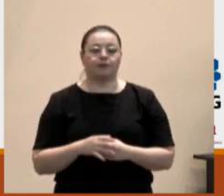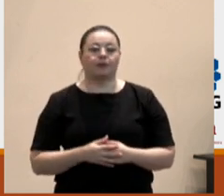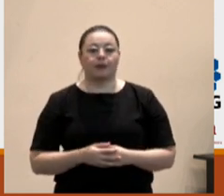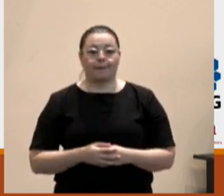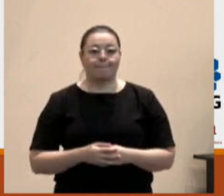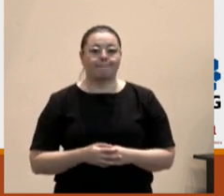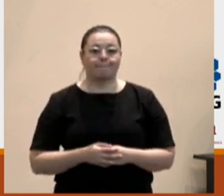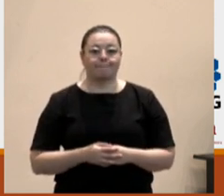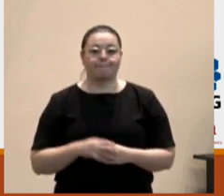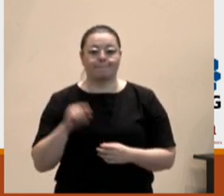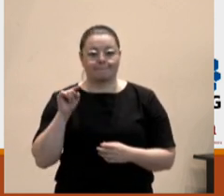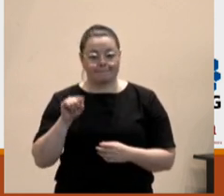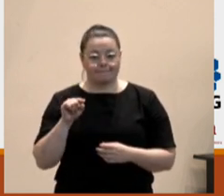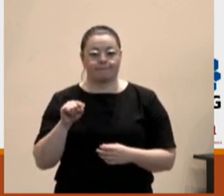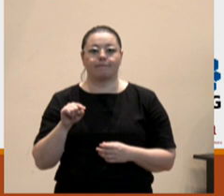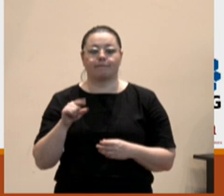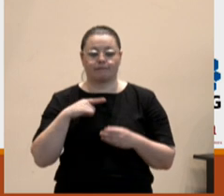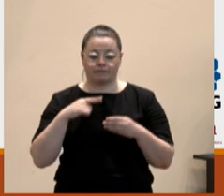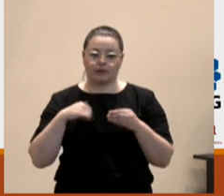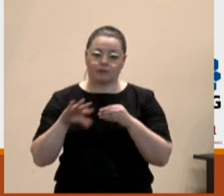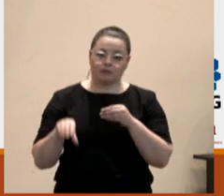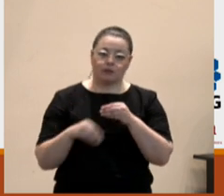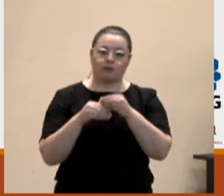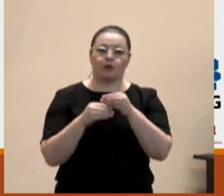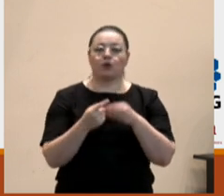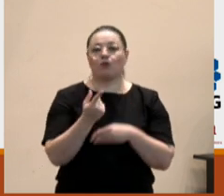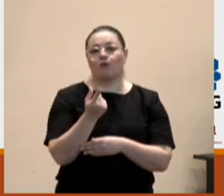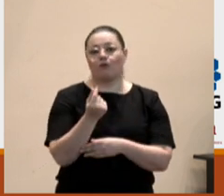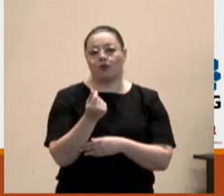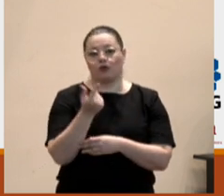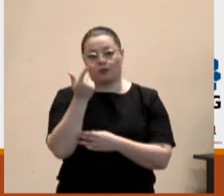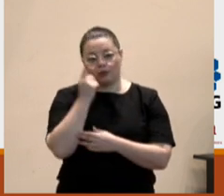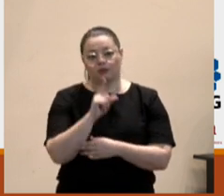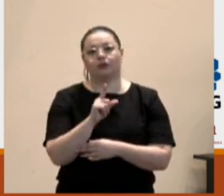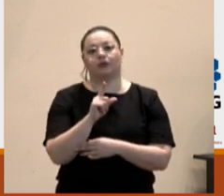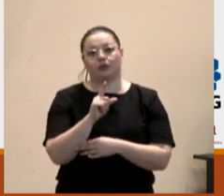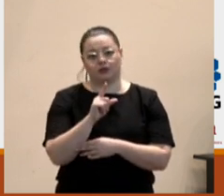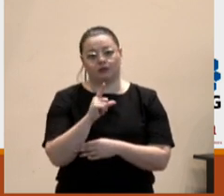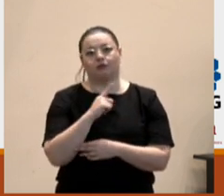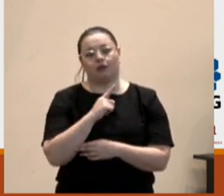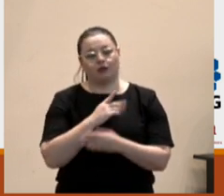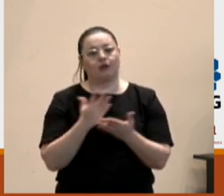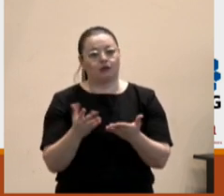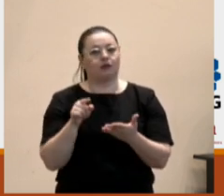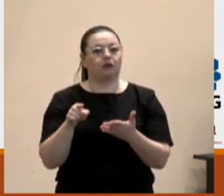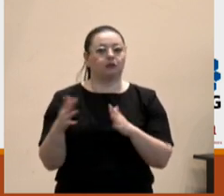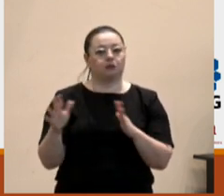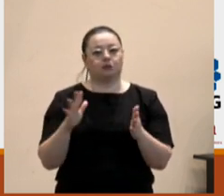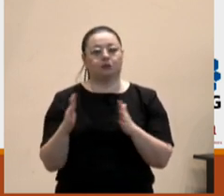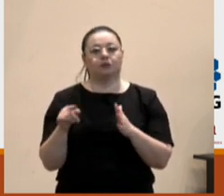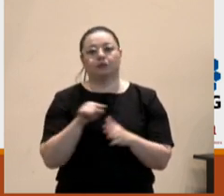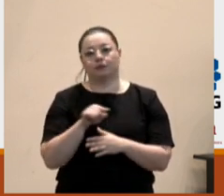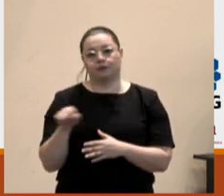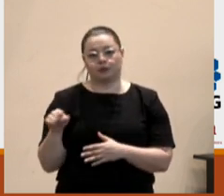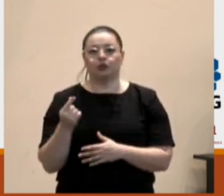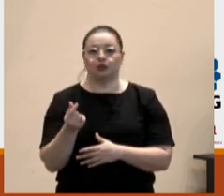é acrescido no valor para desenvolver essas atividades aí. Então, há a previsão, né, desse tipo de